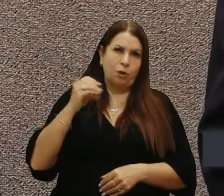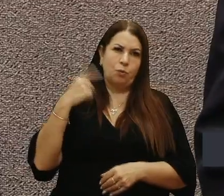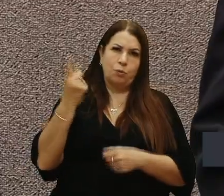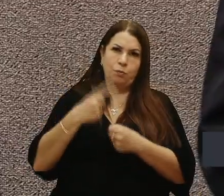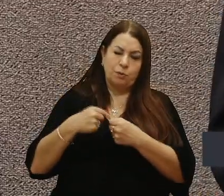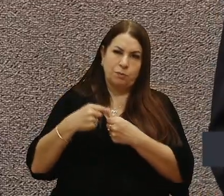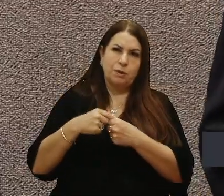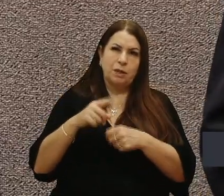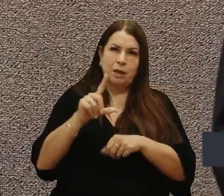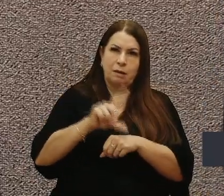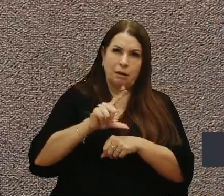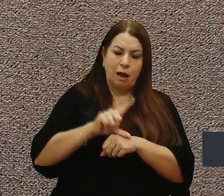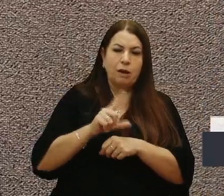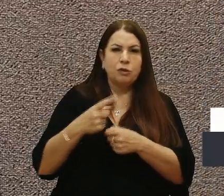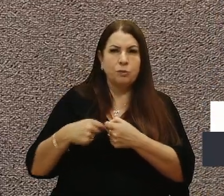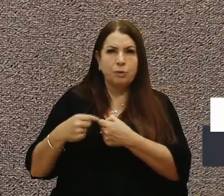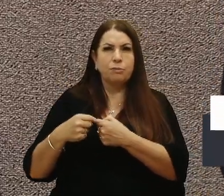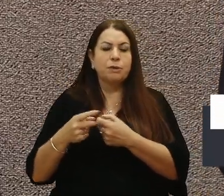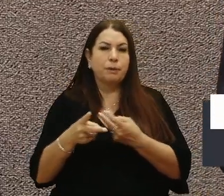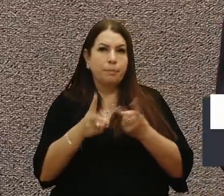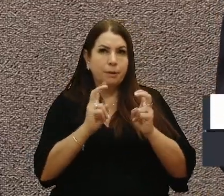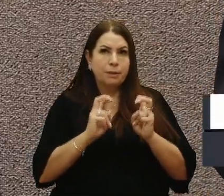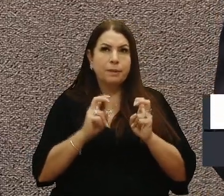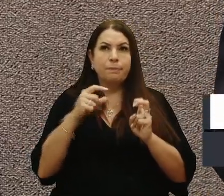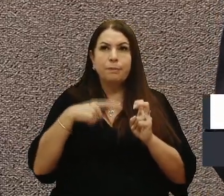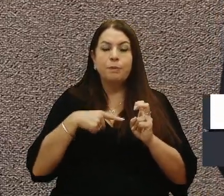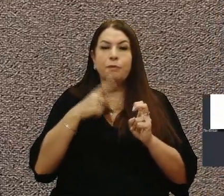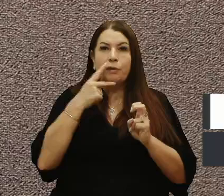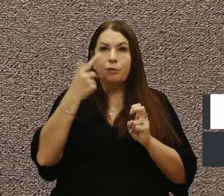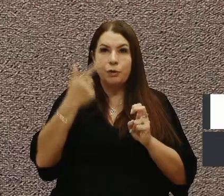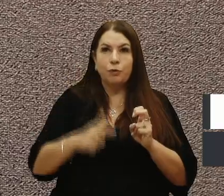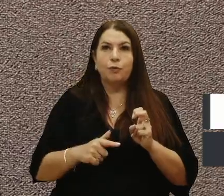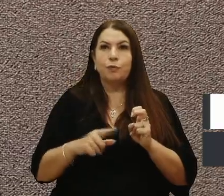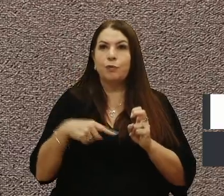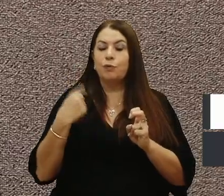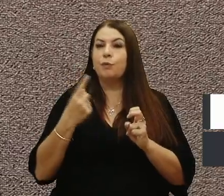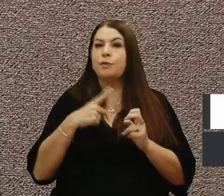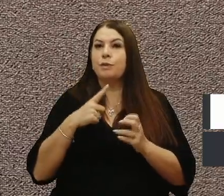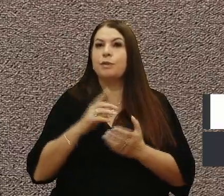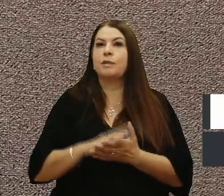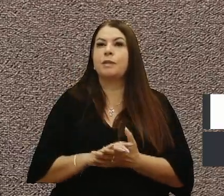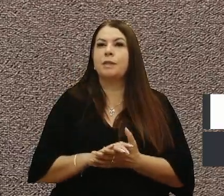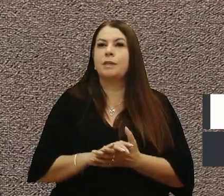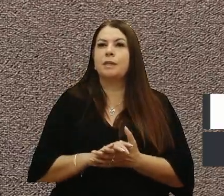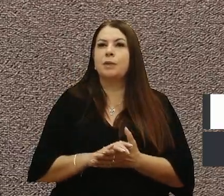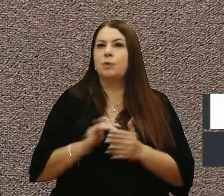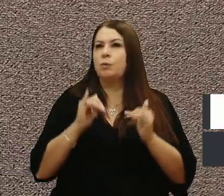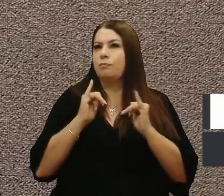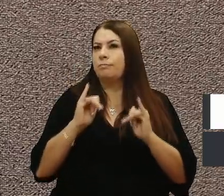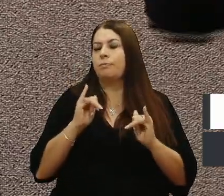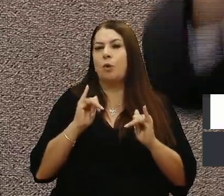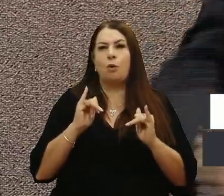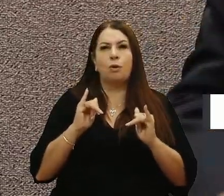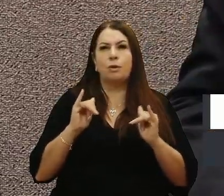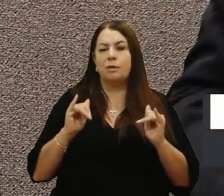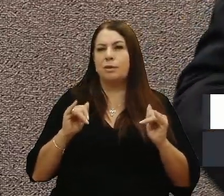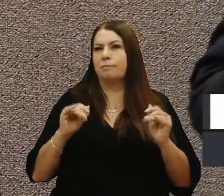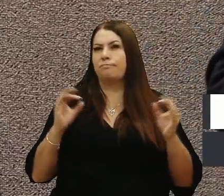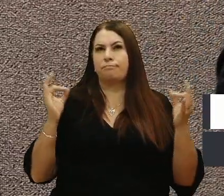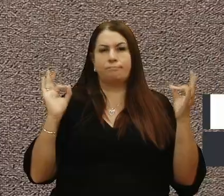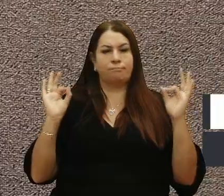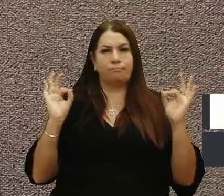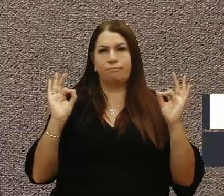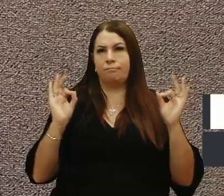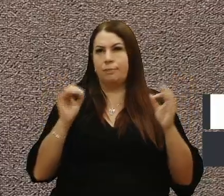municípios, Lages, vários outros municípios, eu percebo assim, eu reitero, nós temos um transporte magnífico